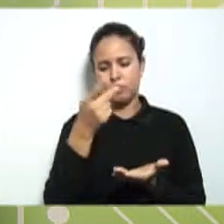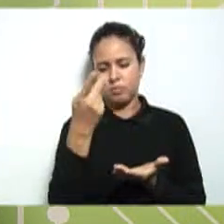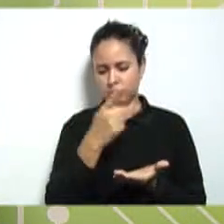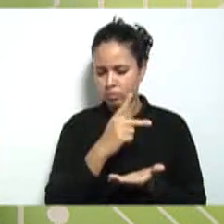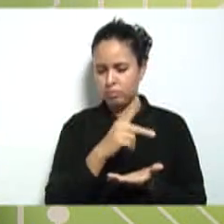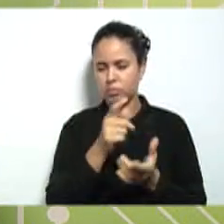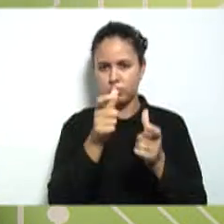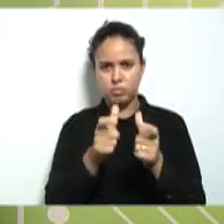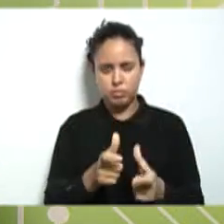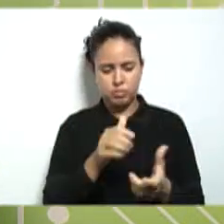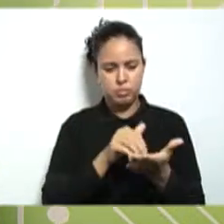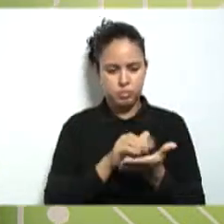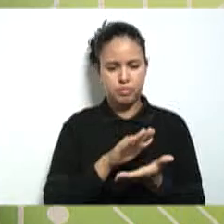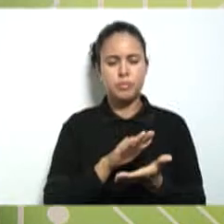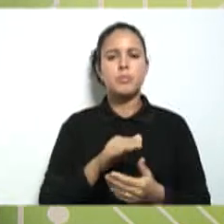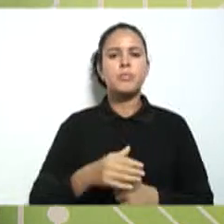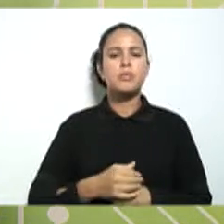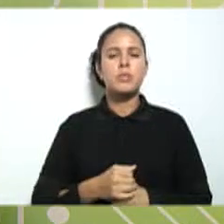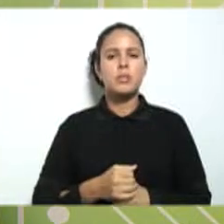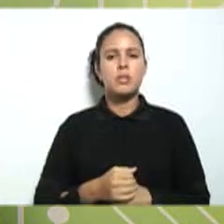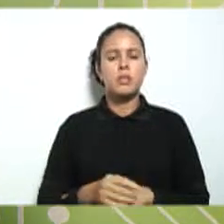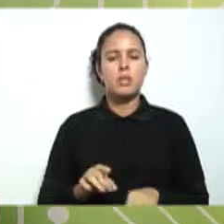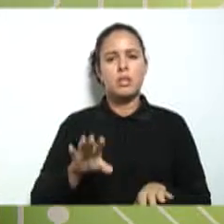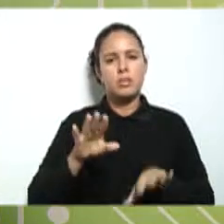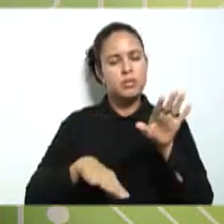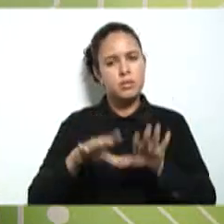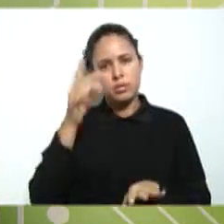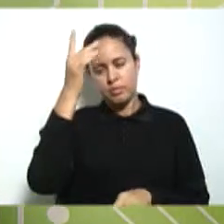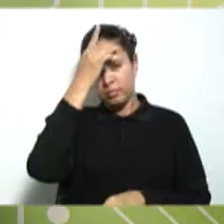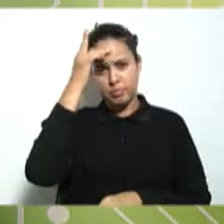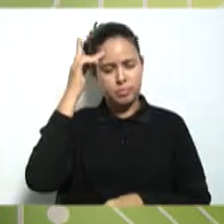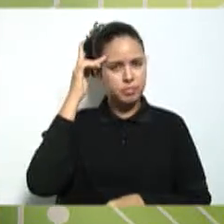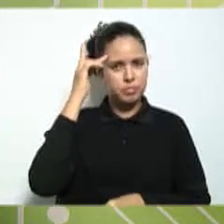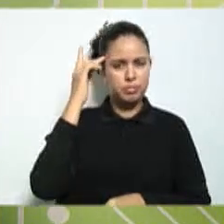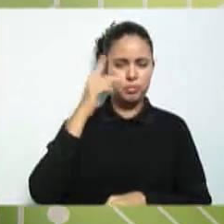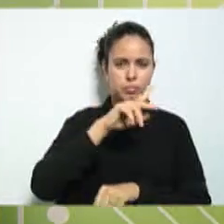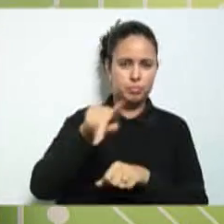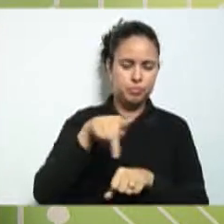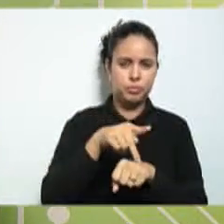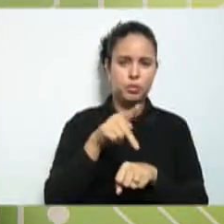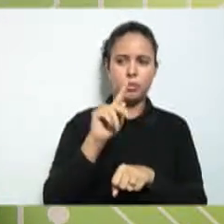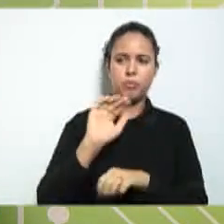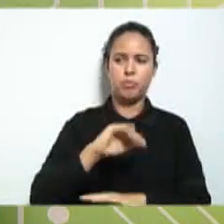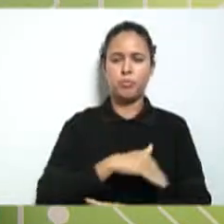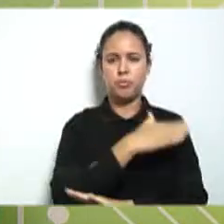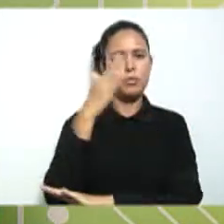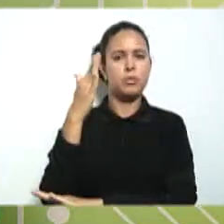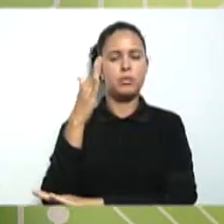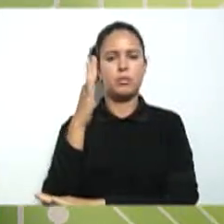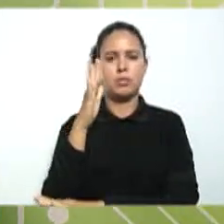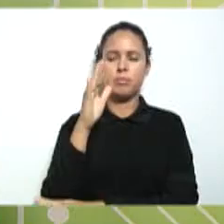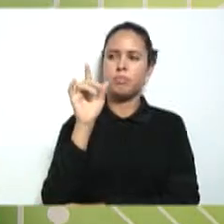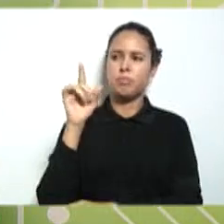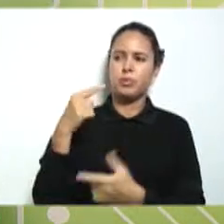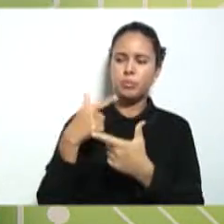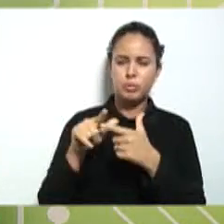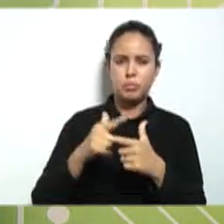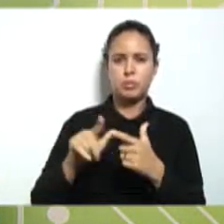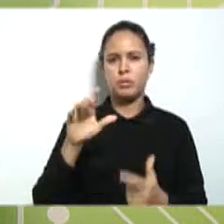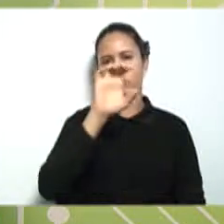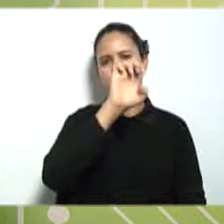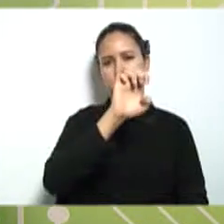Muitas vezes o imigrante europeu que veio para o Brasil, ele não veio só pela oportunidade de trabalho no Brasil. Ele veio porque a situação na Europa ou na